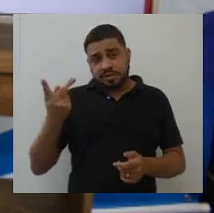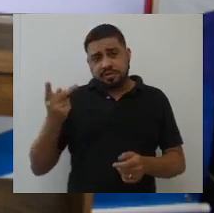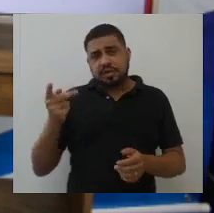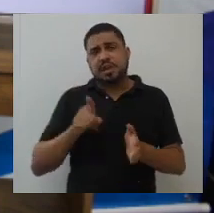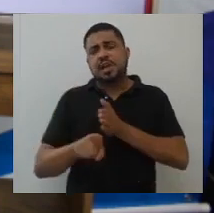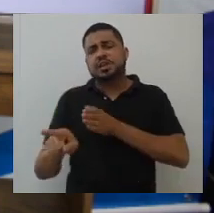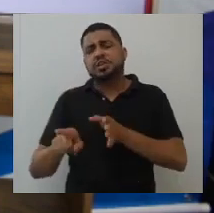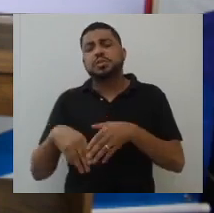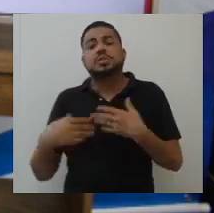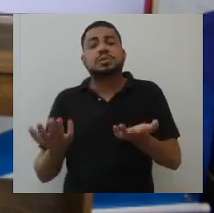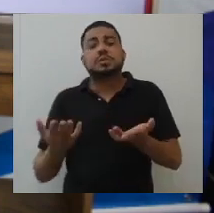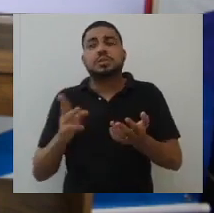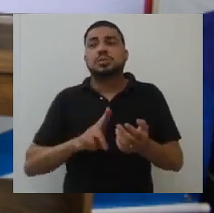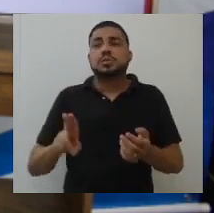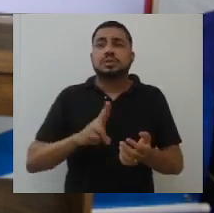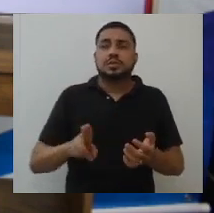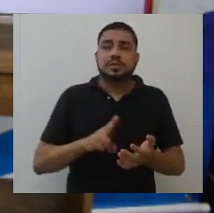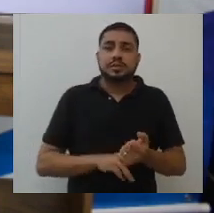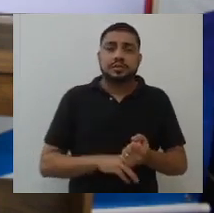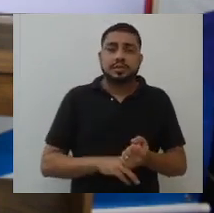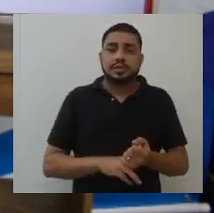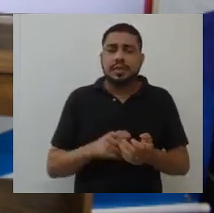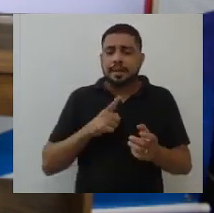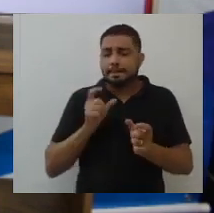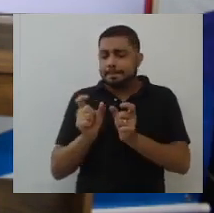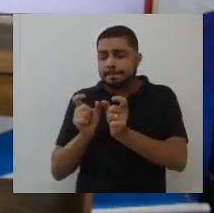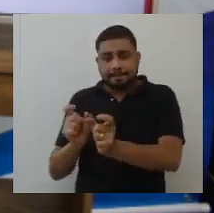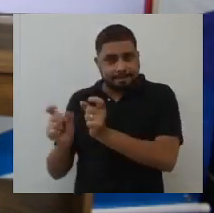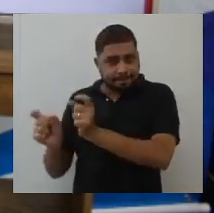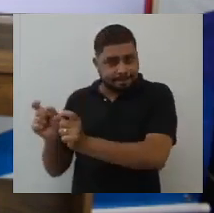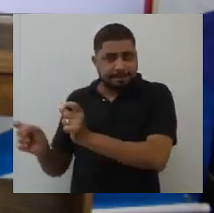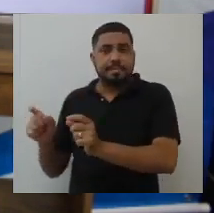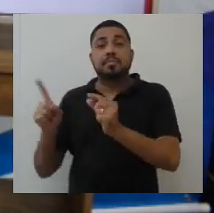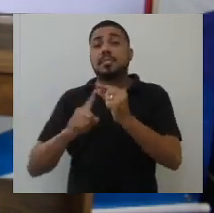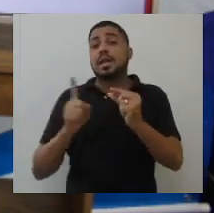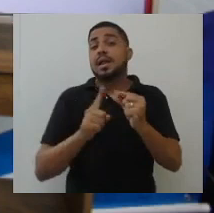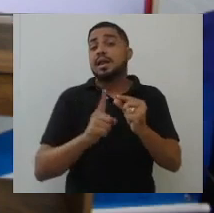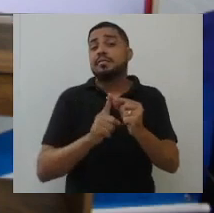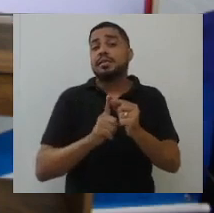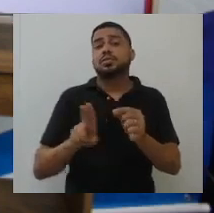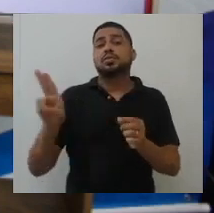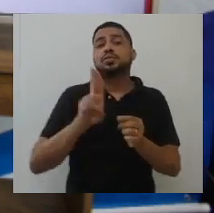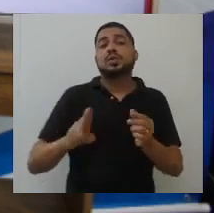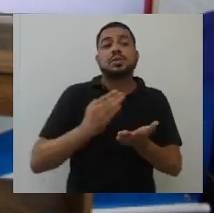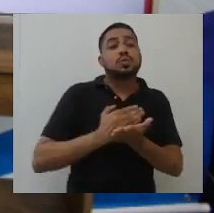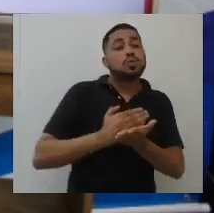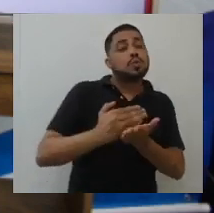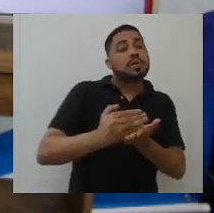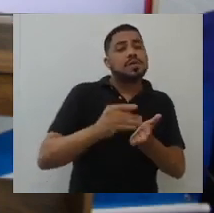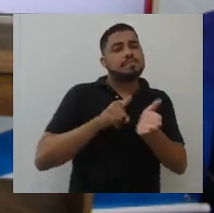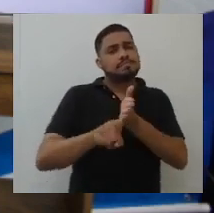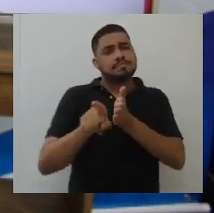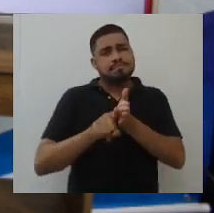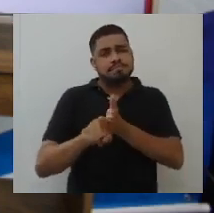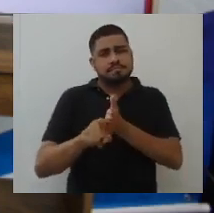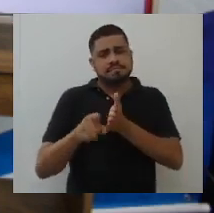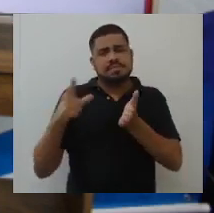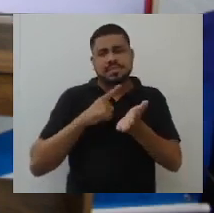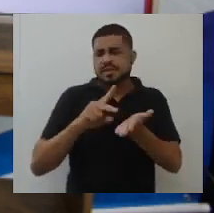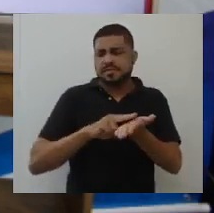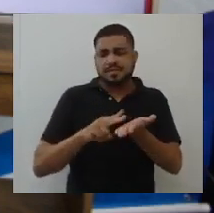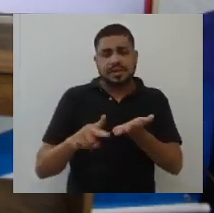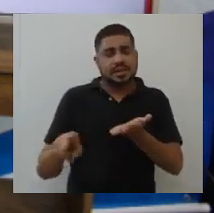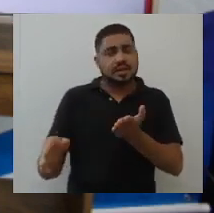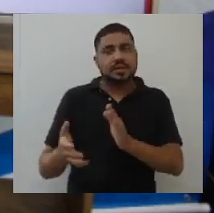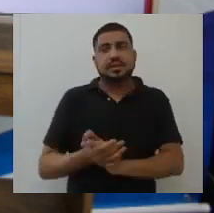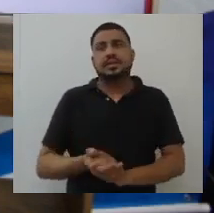devo utilizá-los? W8 questions são pequenas palavras utilizadas no começo das perguntas. Tá? Eu tenho várias W8